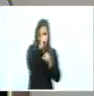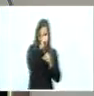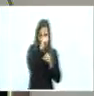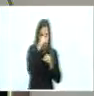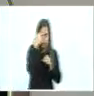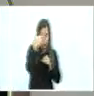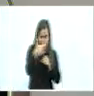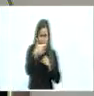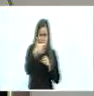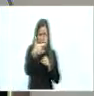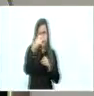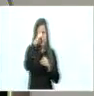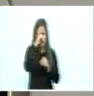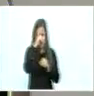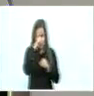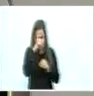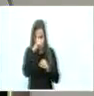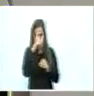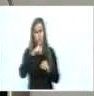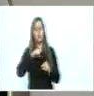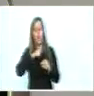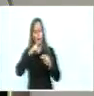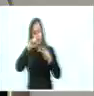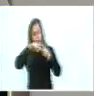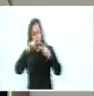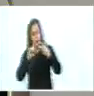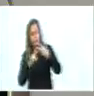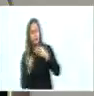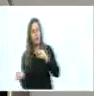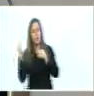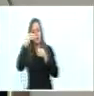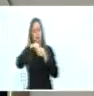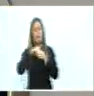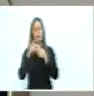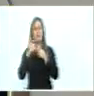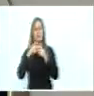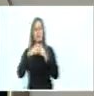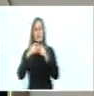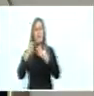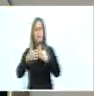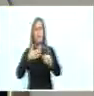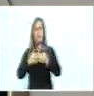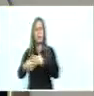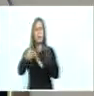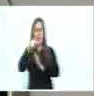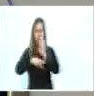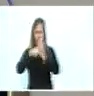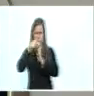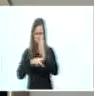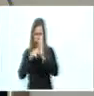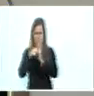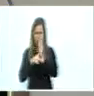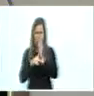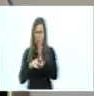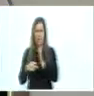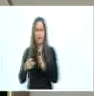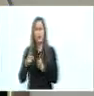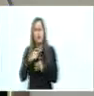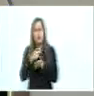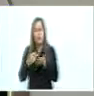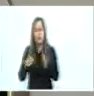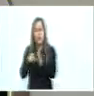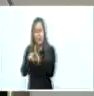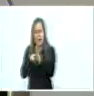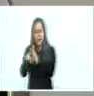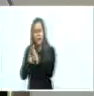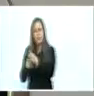dois hospitais são hoje hospitais de ensino, e dentro de qualquer projeto de busca de credenciamento, a